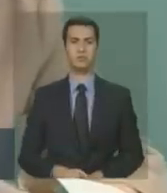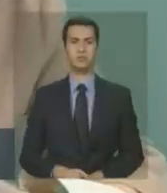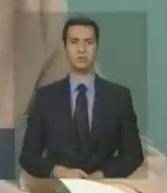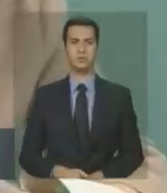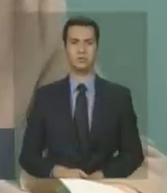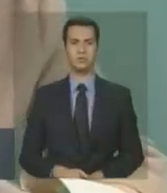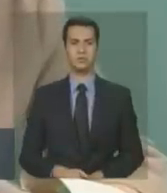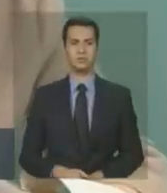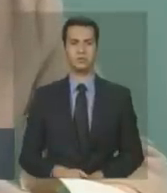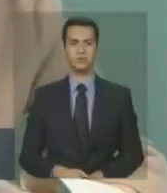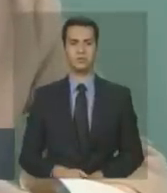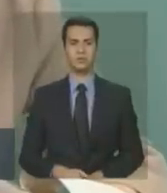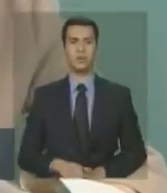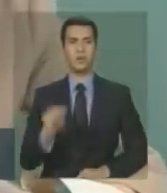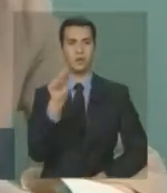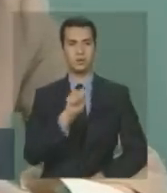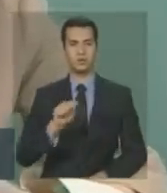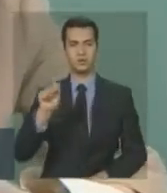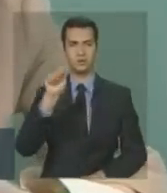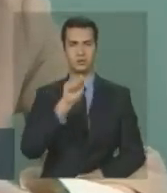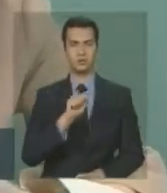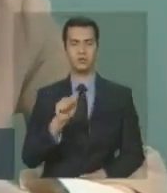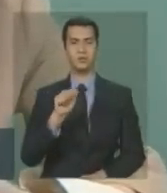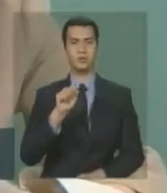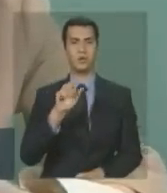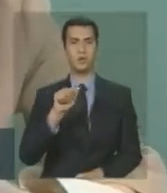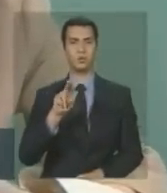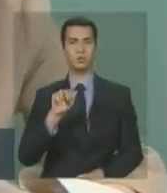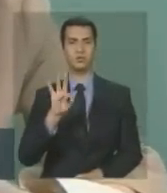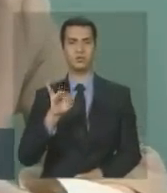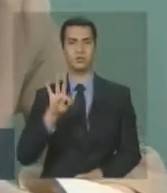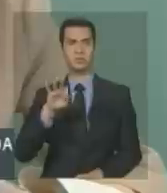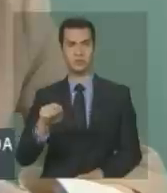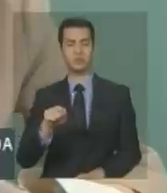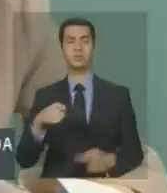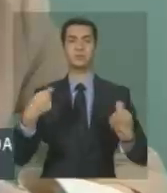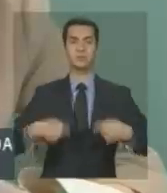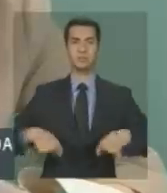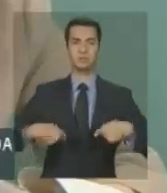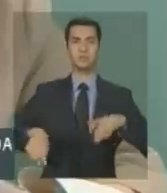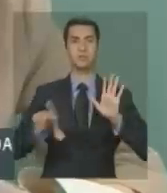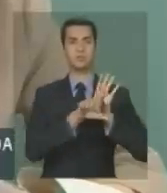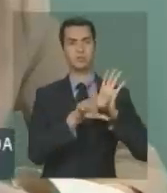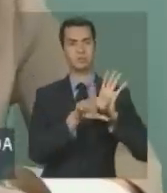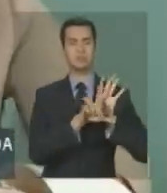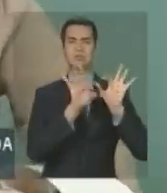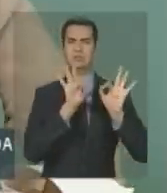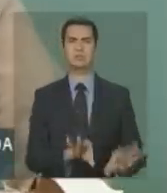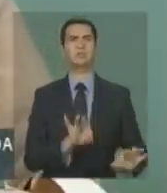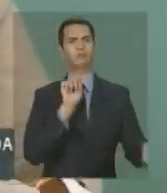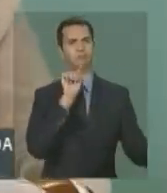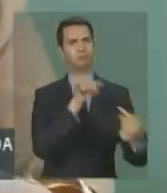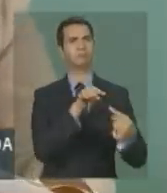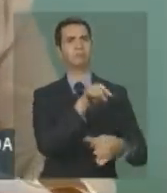das questões trazidas pelas associações auas a ância de legislações que tratem da sua